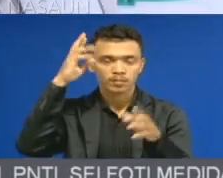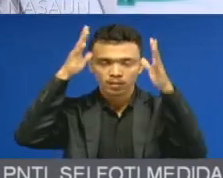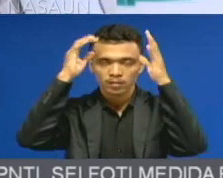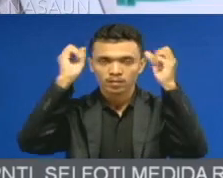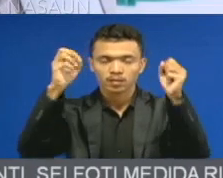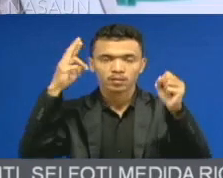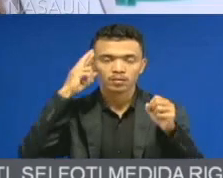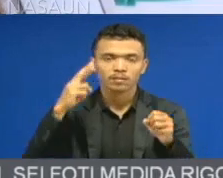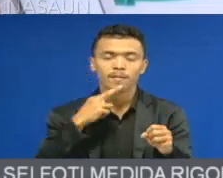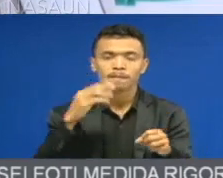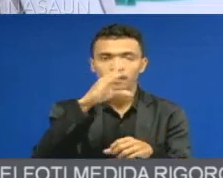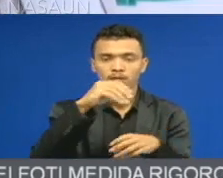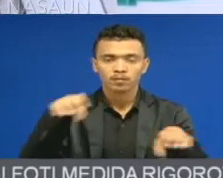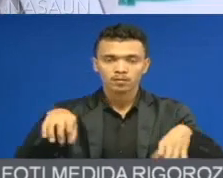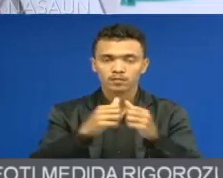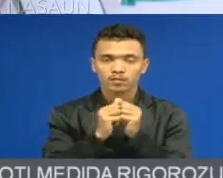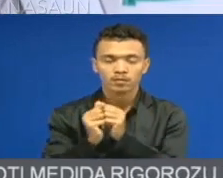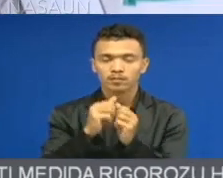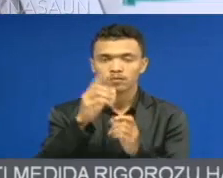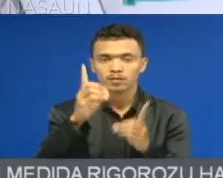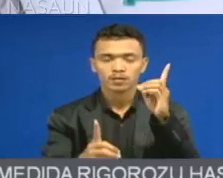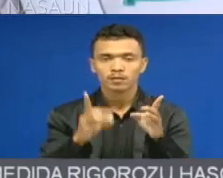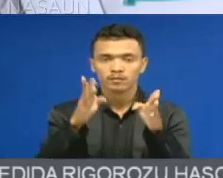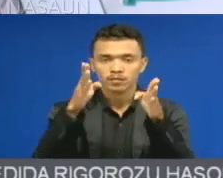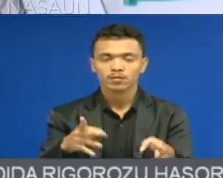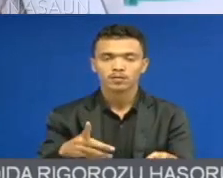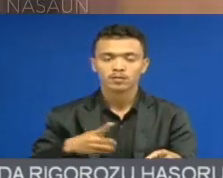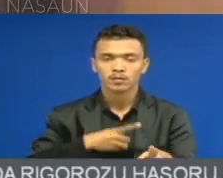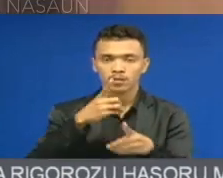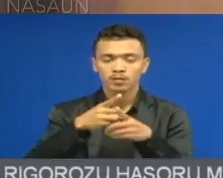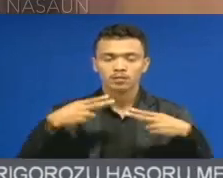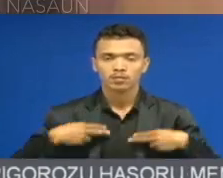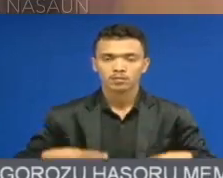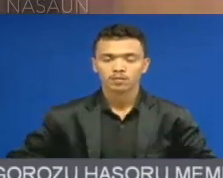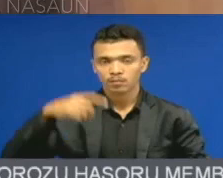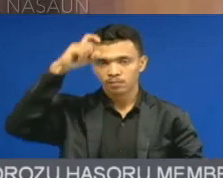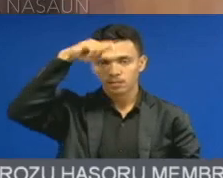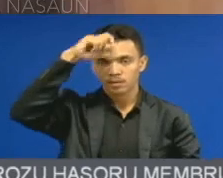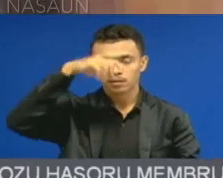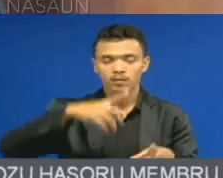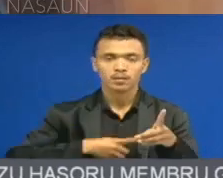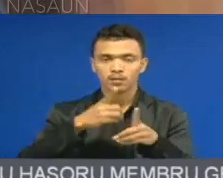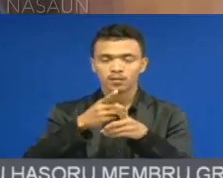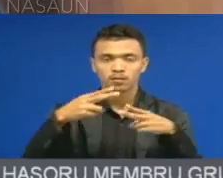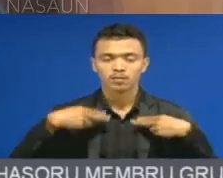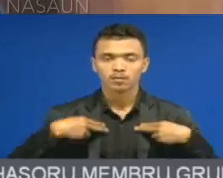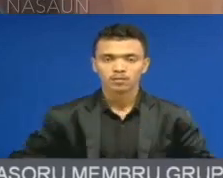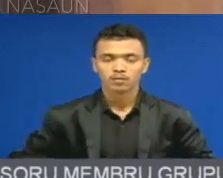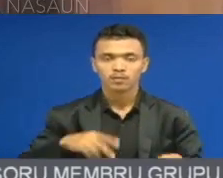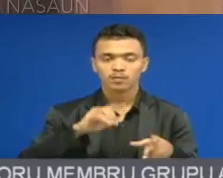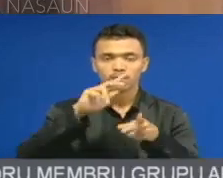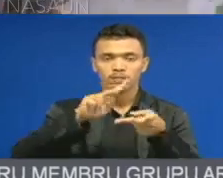Horta, no serviço Hamudu Defensor de Direitos Humanos, ativista de direitos humanos, no parceria Mosho Sociedade Civil,